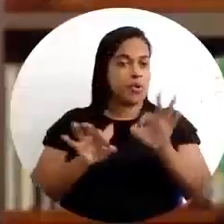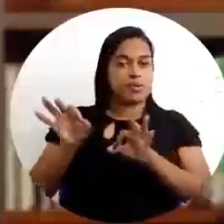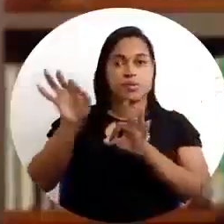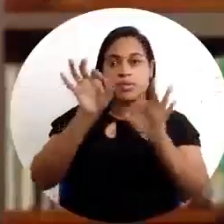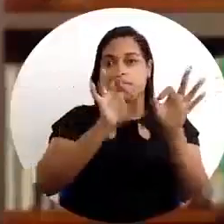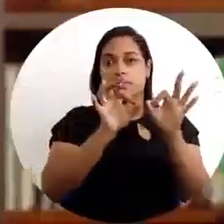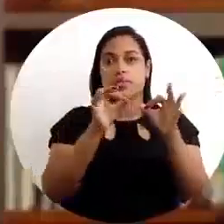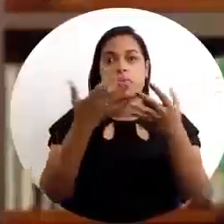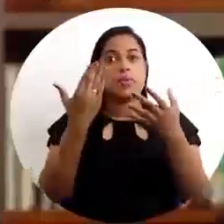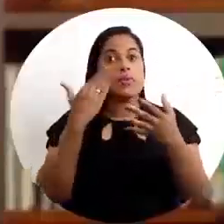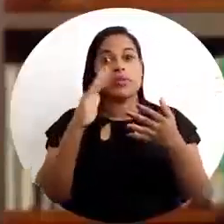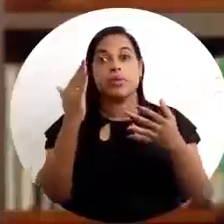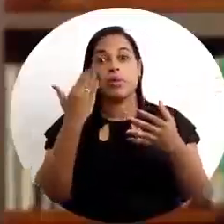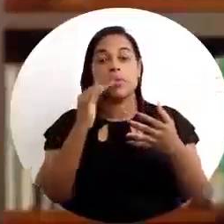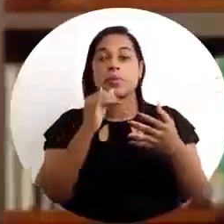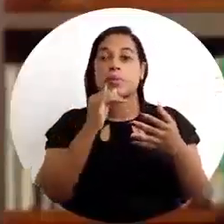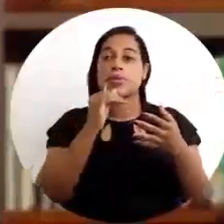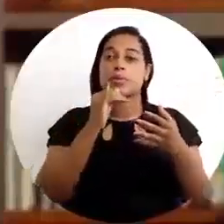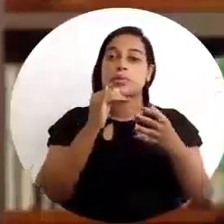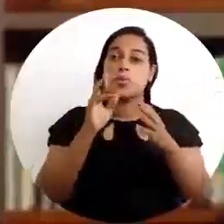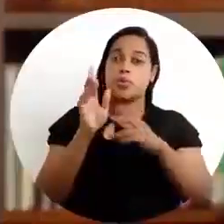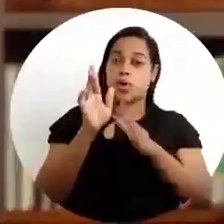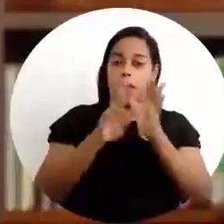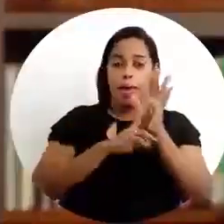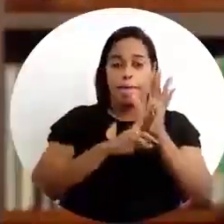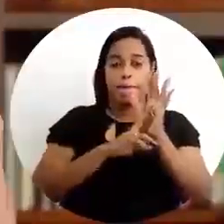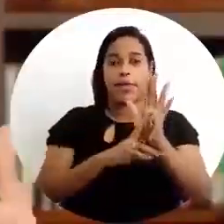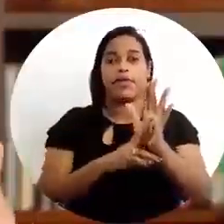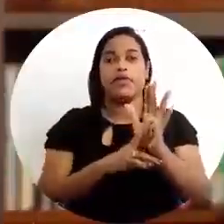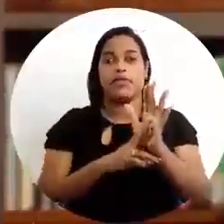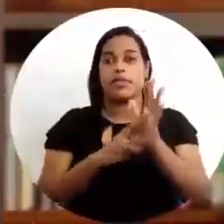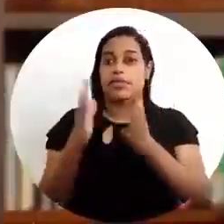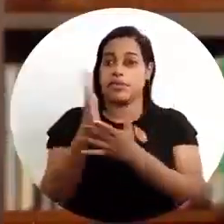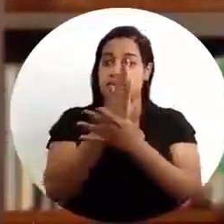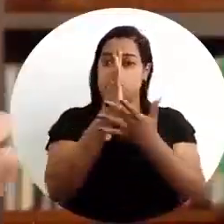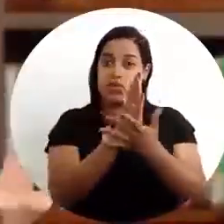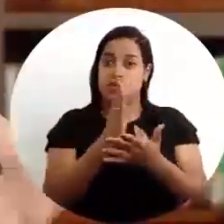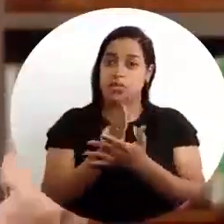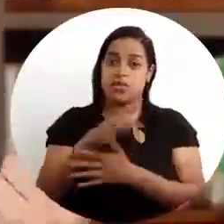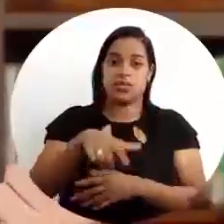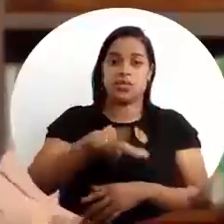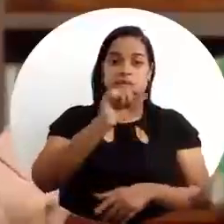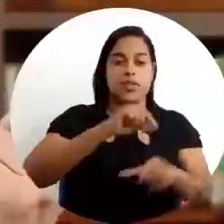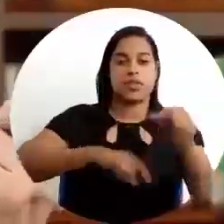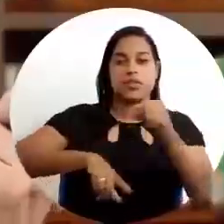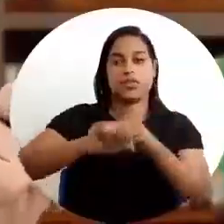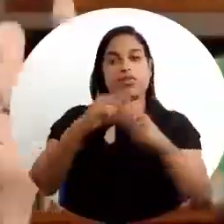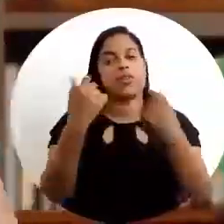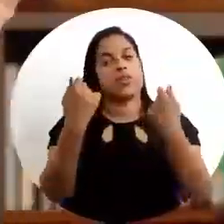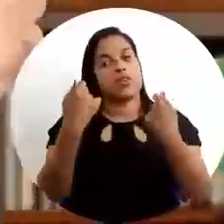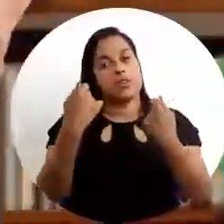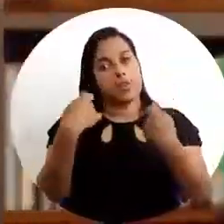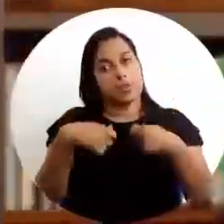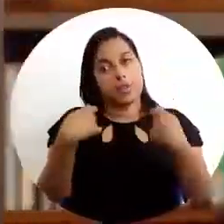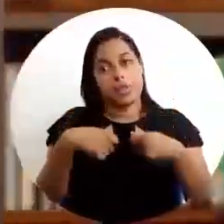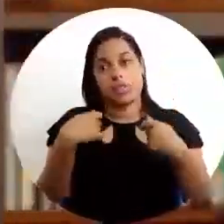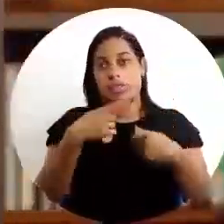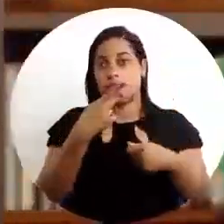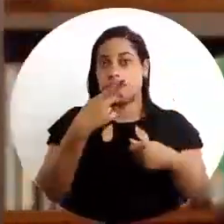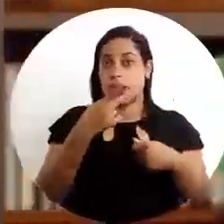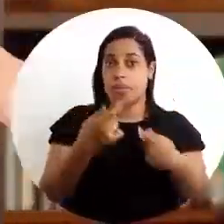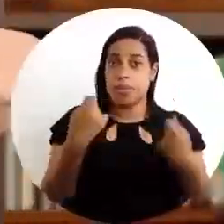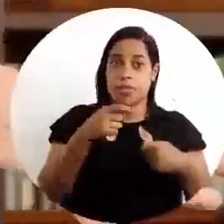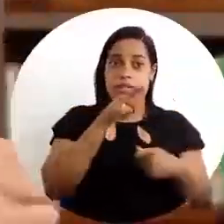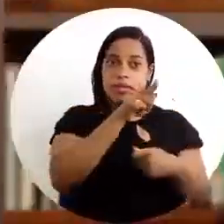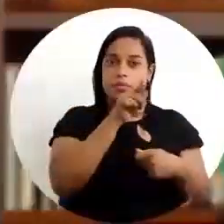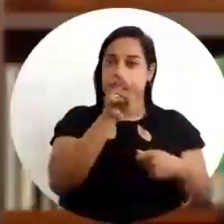você definir por representação que os livros estão classificados. Então, normalmente você não tem nem como falar, tem que